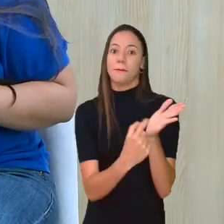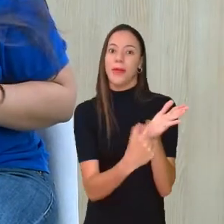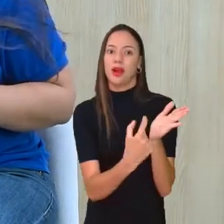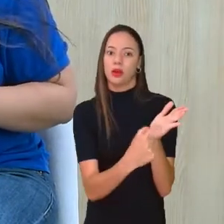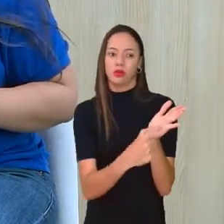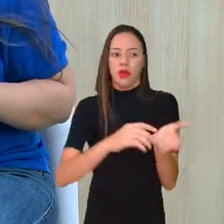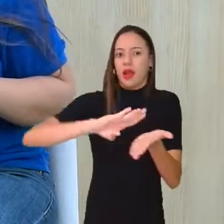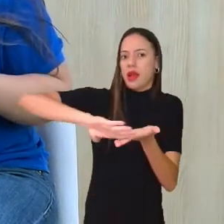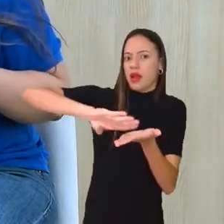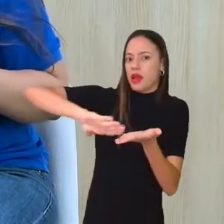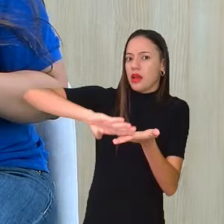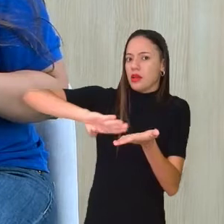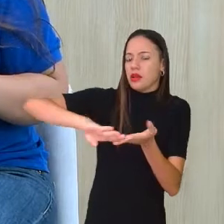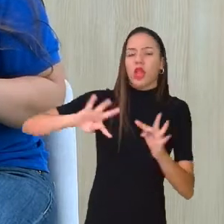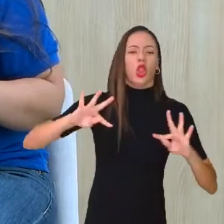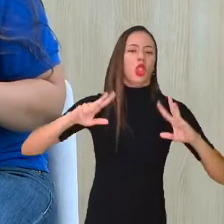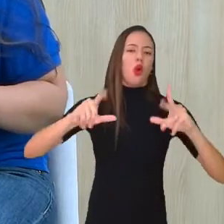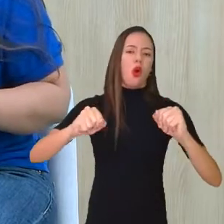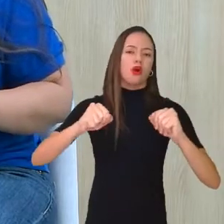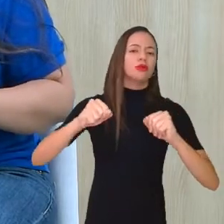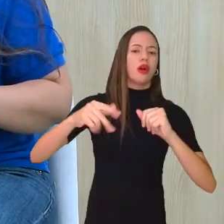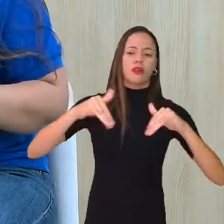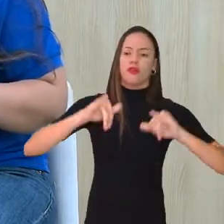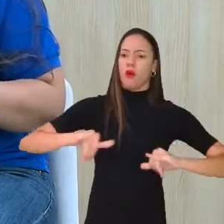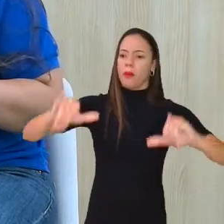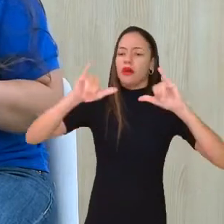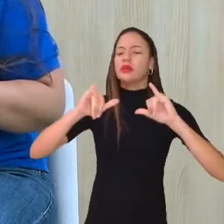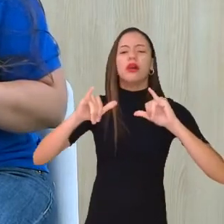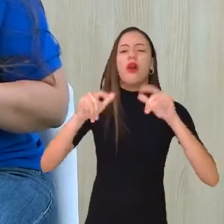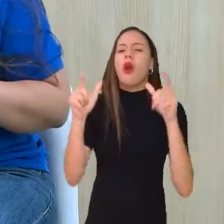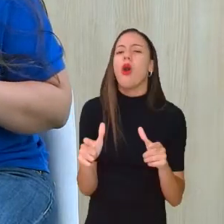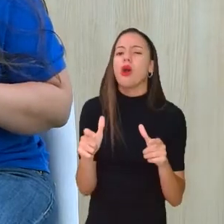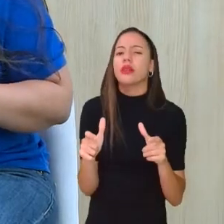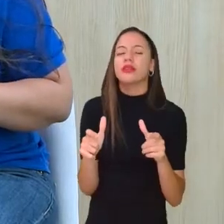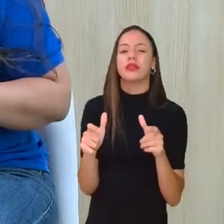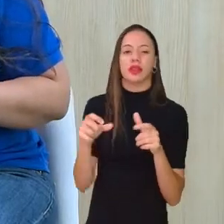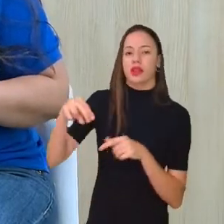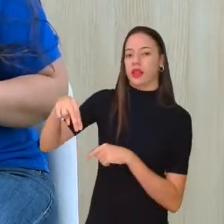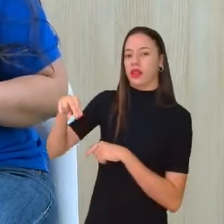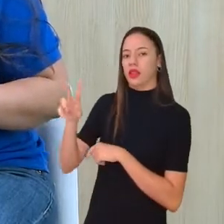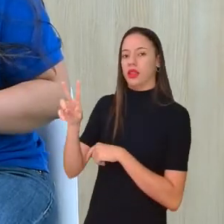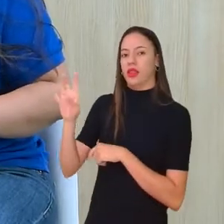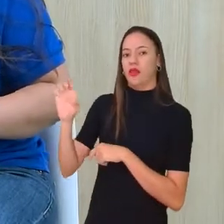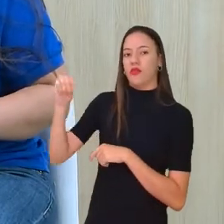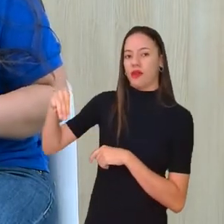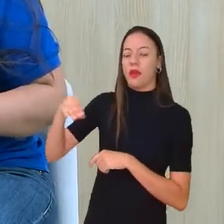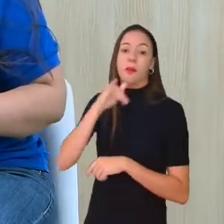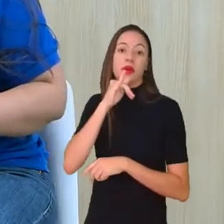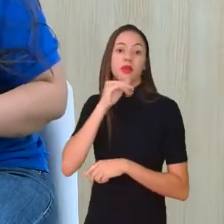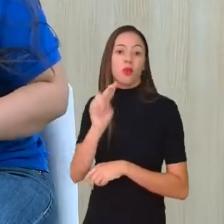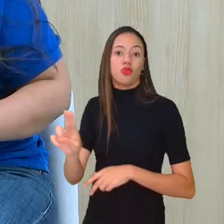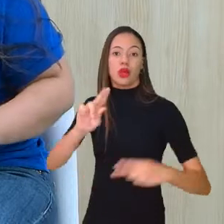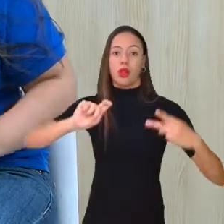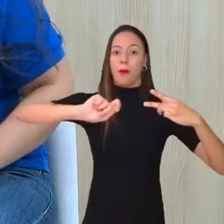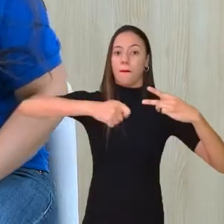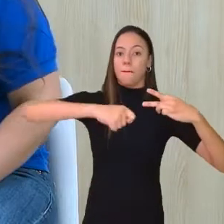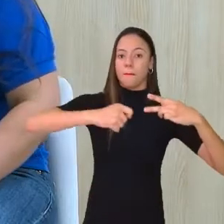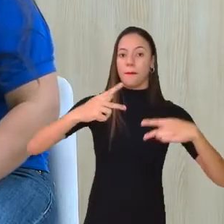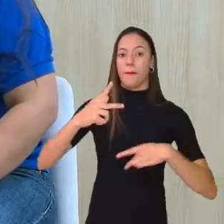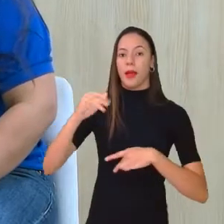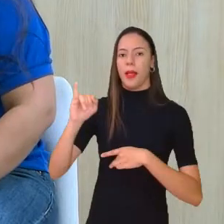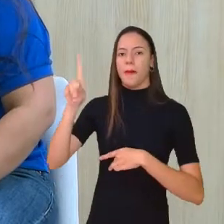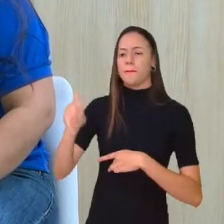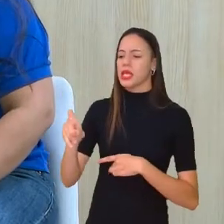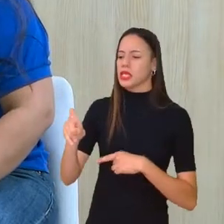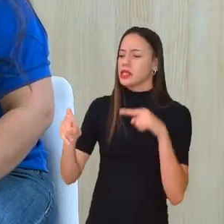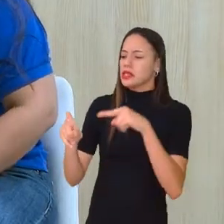Então, todas as suas informações, o seu dinheiro está nas nuvens, né? Ou seja, ao usar um Pix, a gente pode fazer essa relação também. Ou seja, cadê